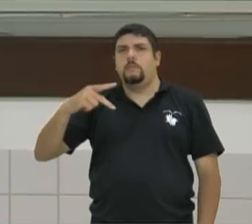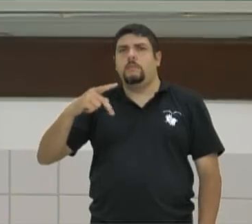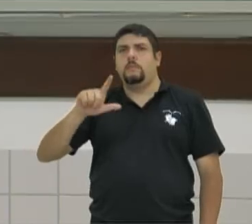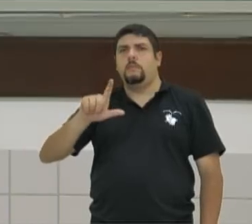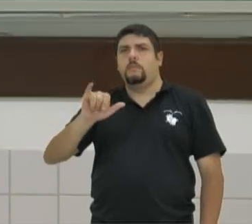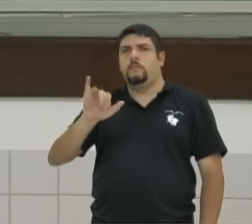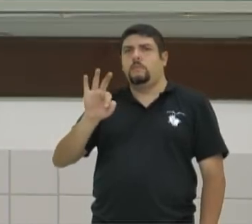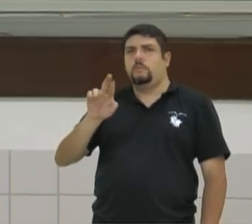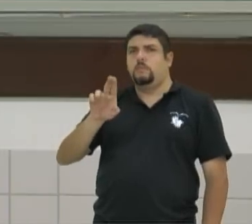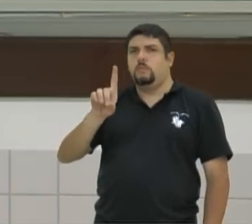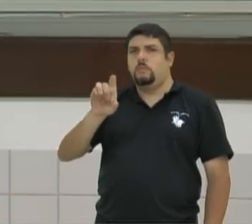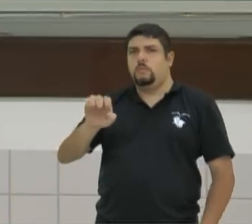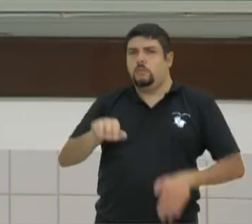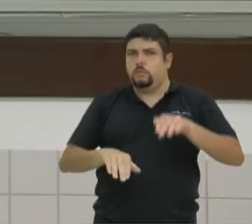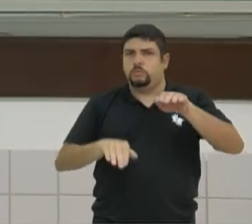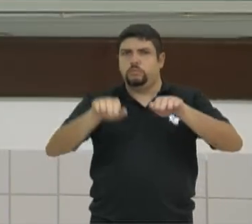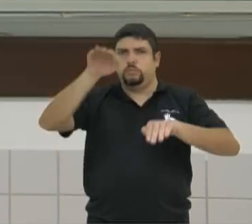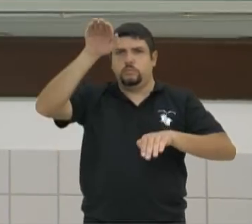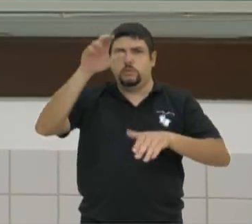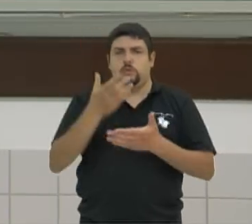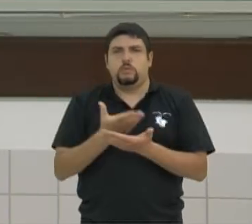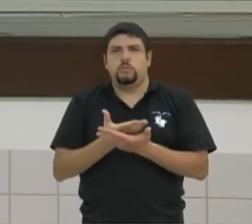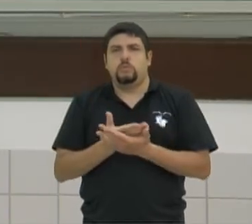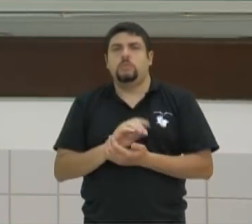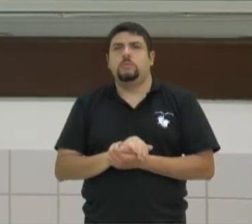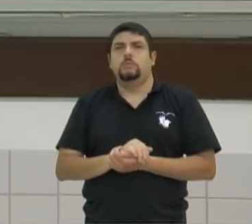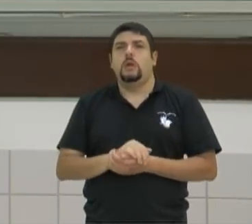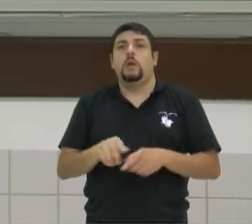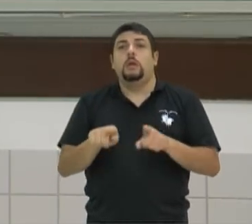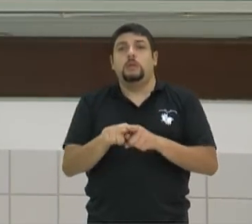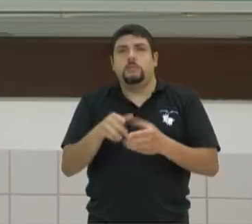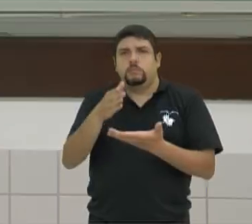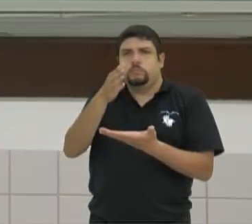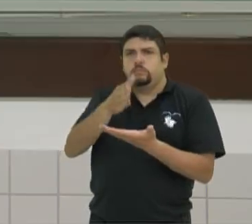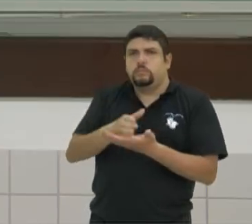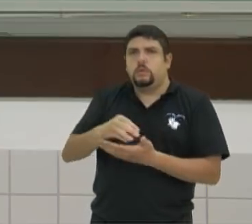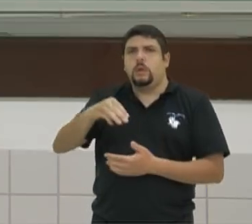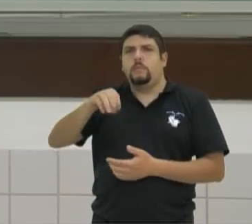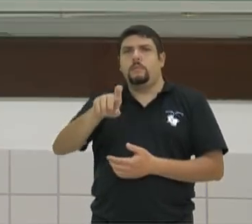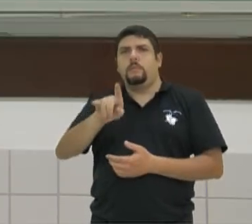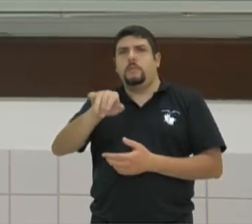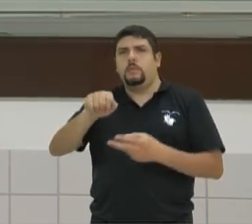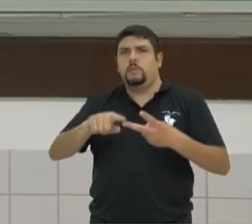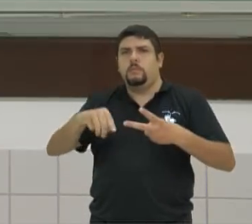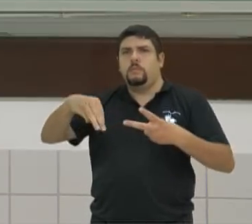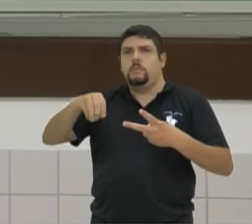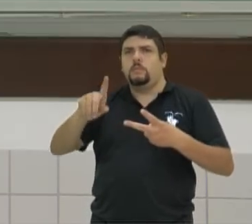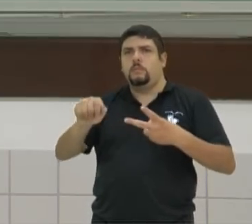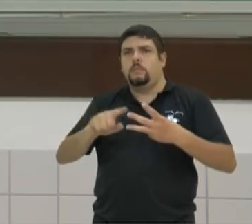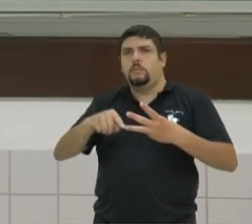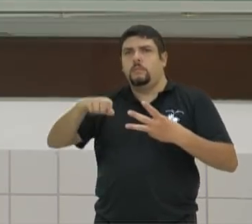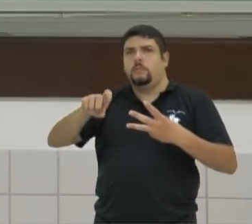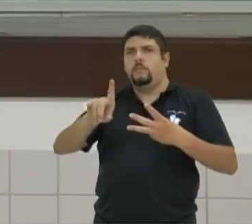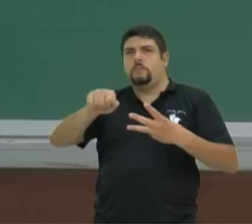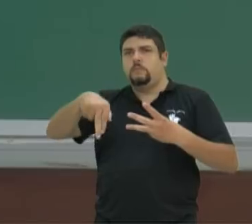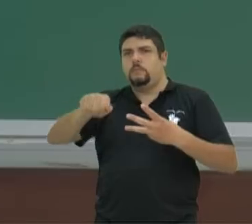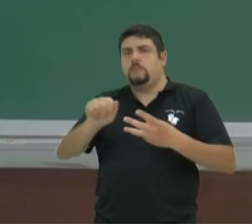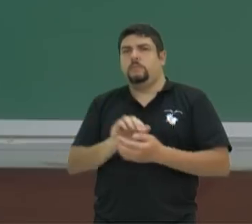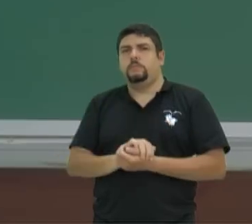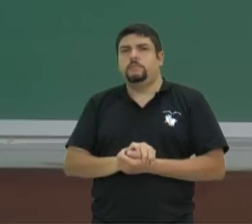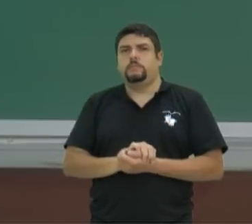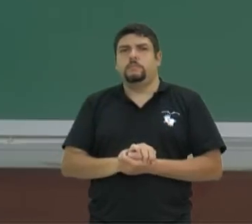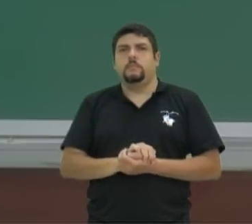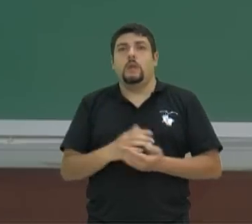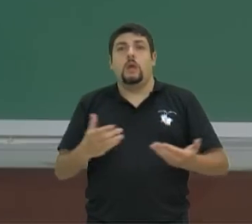moda e mediana. São os 3 M's das medidas de tendência central. Beleza? Hoje nós vamos fazer uma